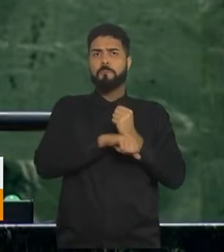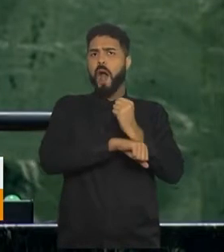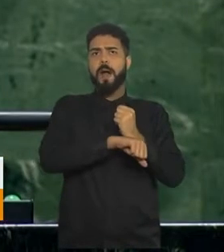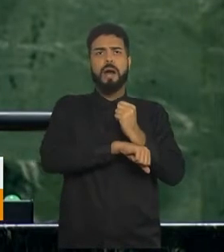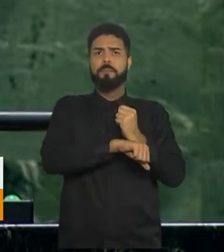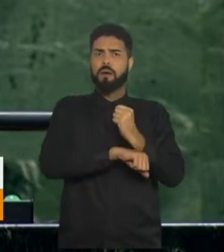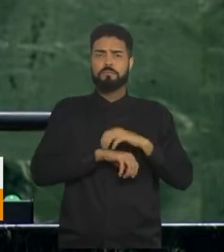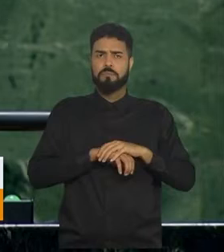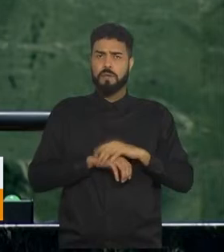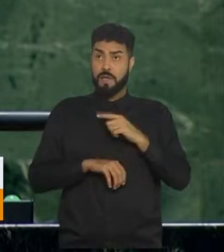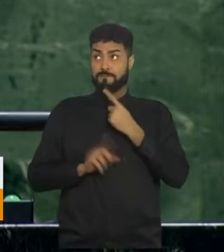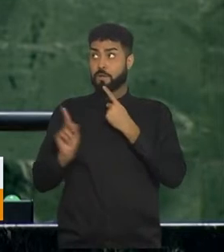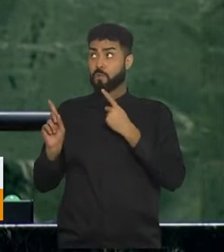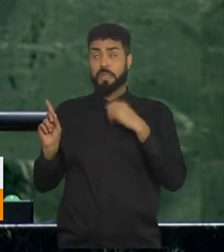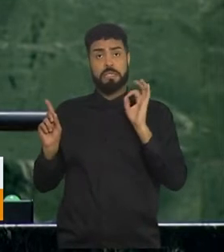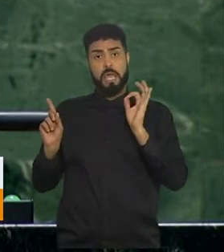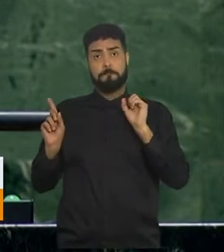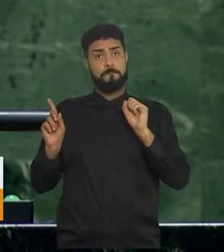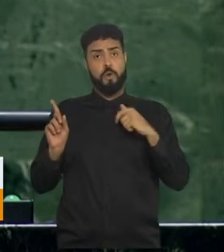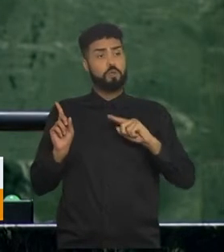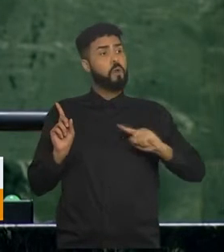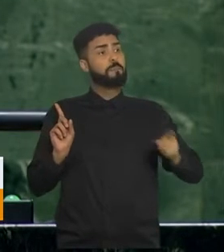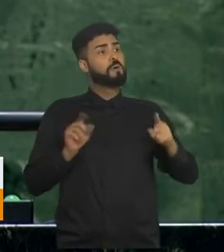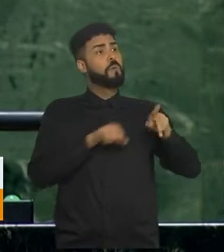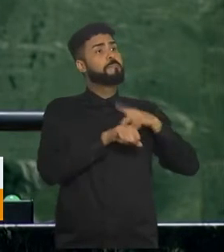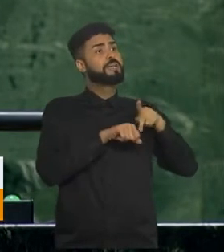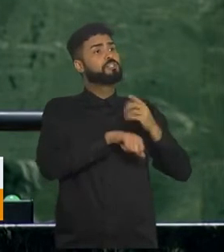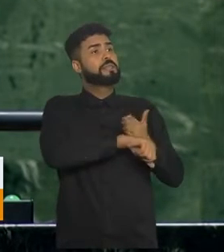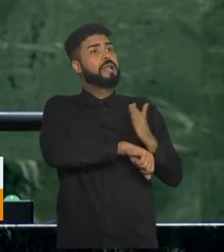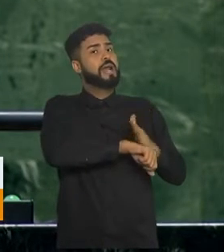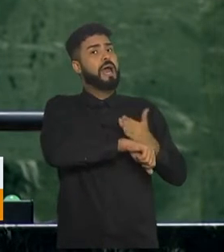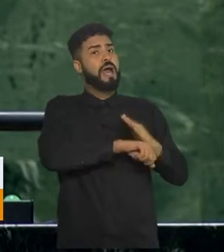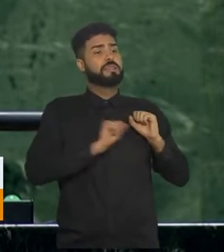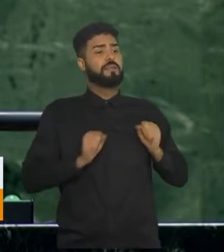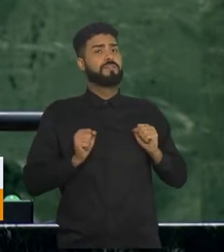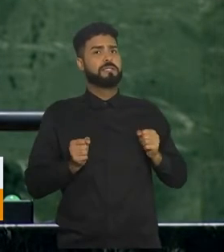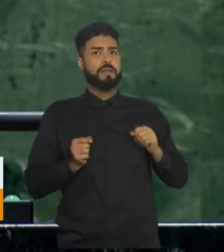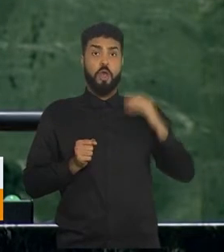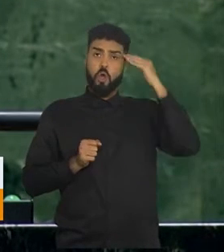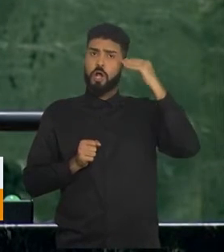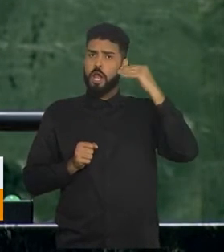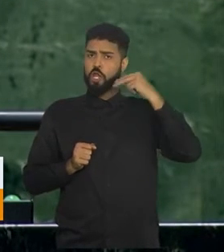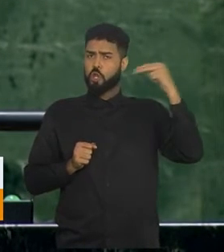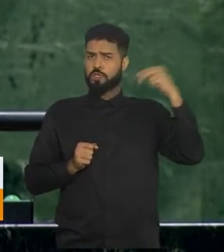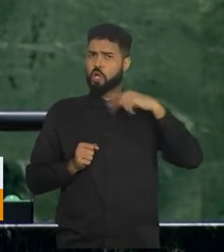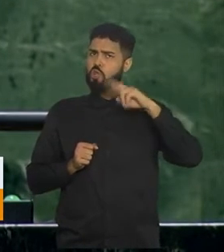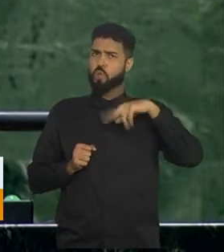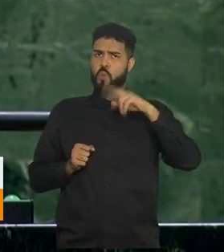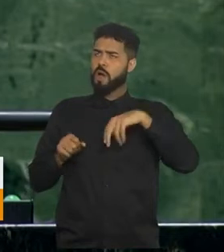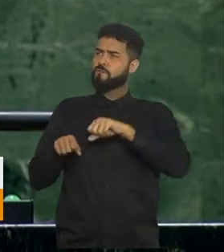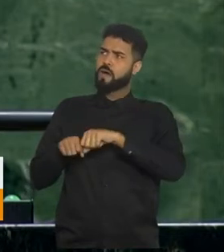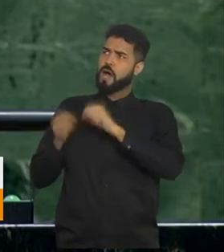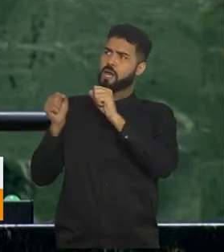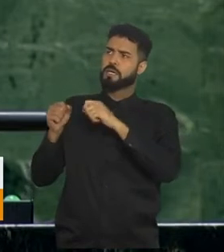direito de seu país à autodefesa. Ele, no entanto, disse que a Coreia do Norte nunca violaria ou colocaria em risco a segurança dos